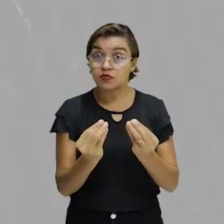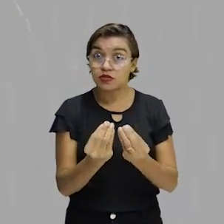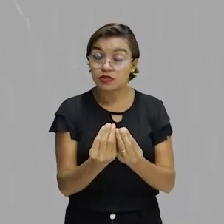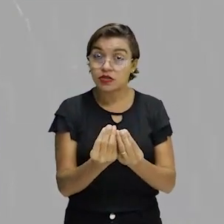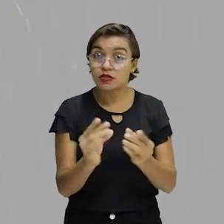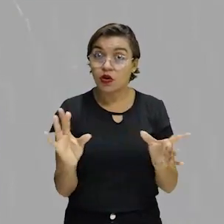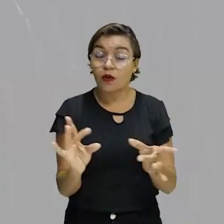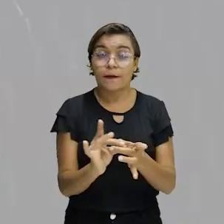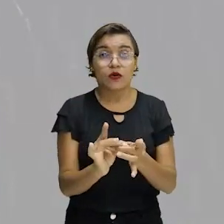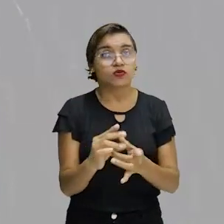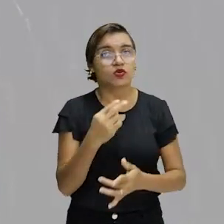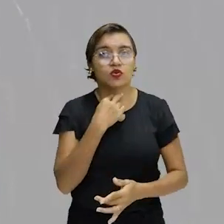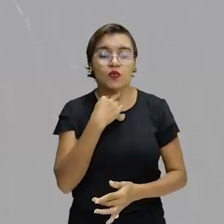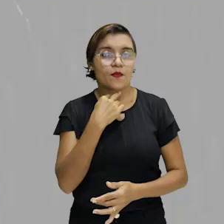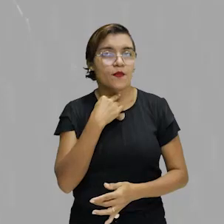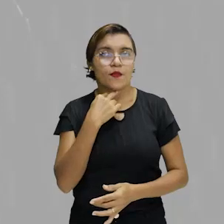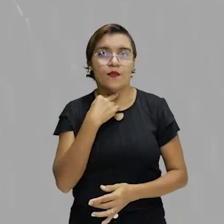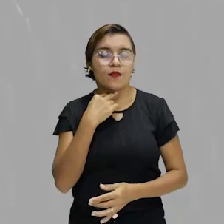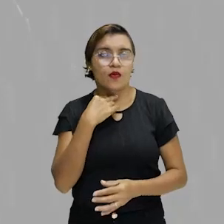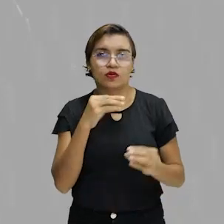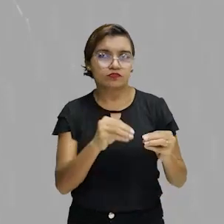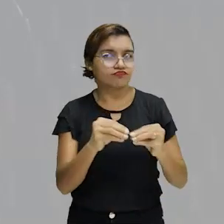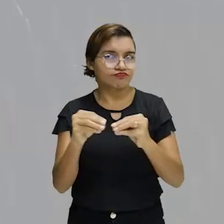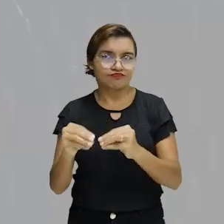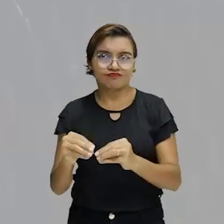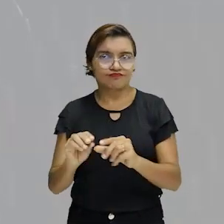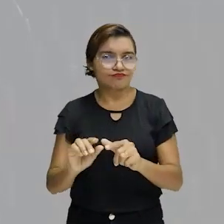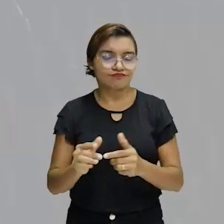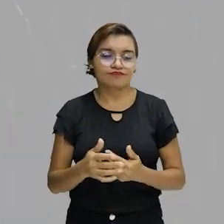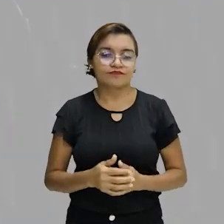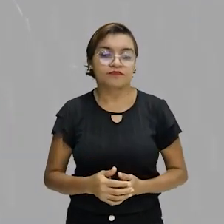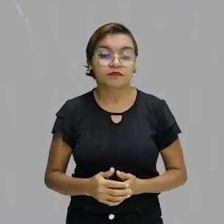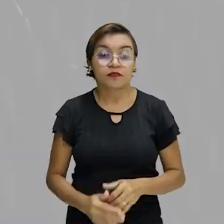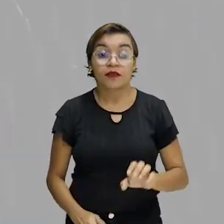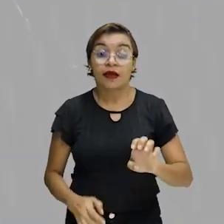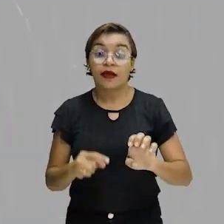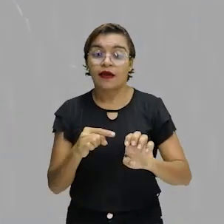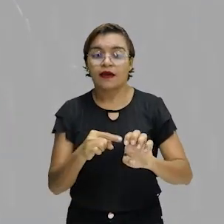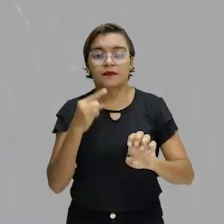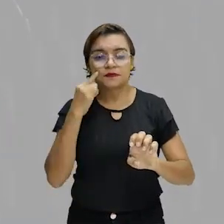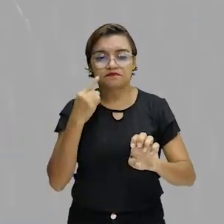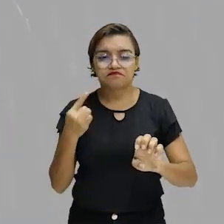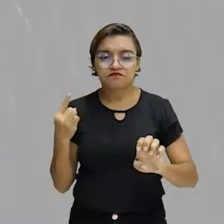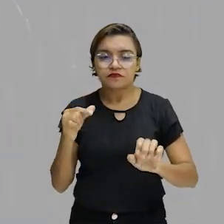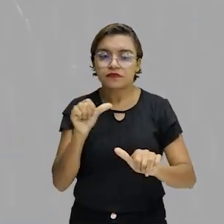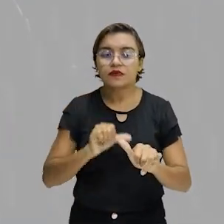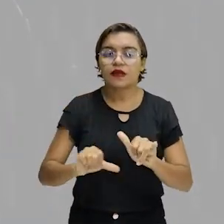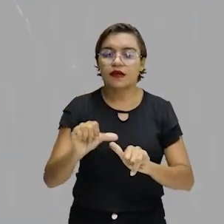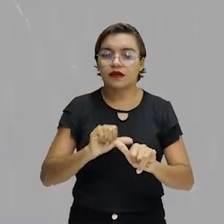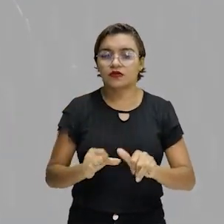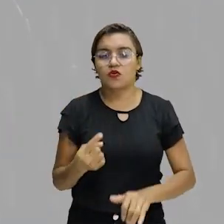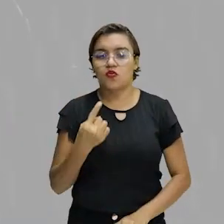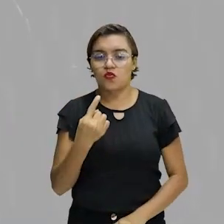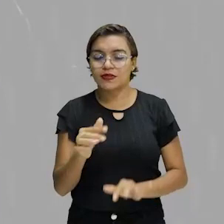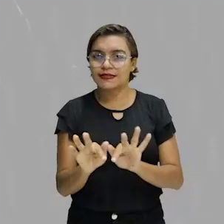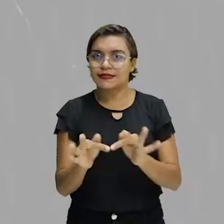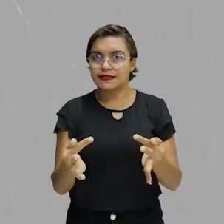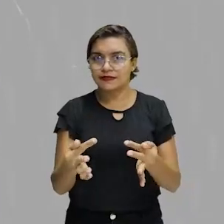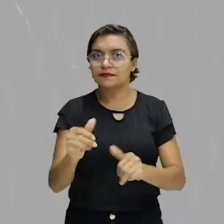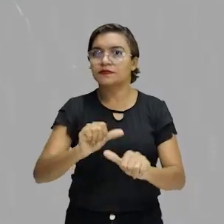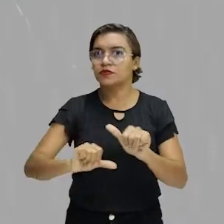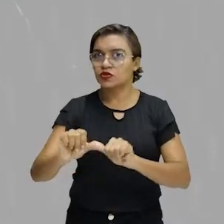então não pode ser uma reação de deslocamento letra e a reação um é uma reação de simples